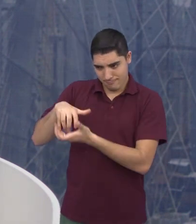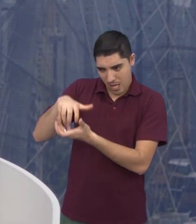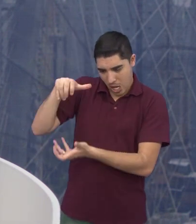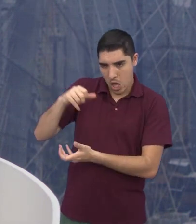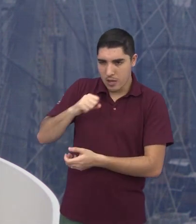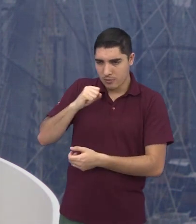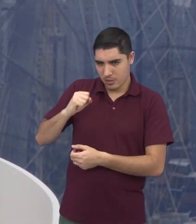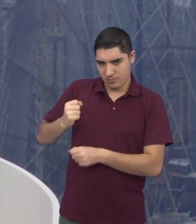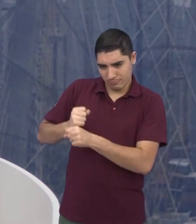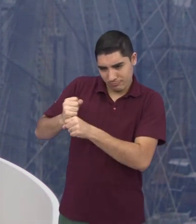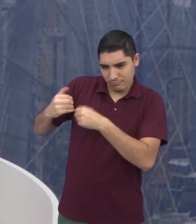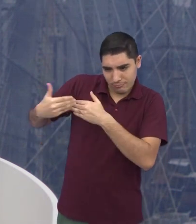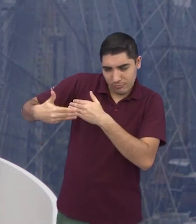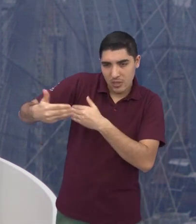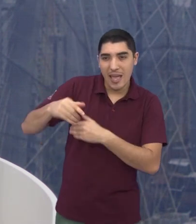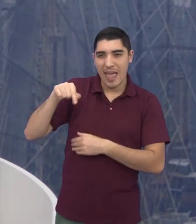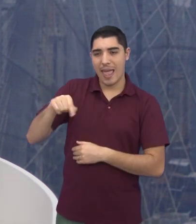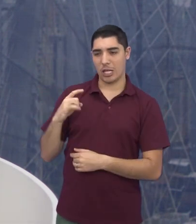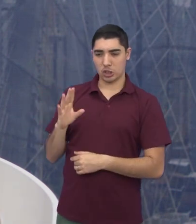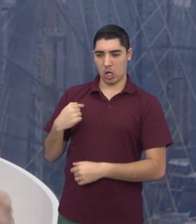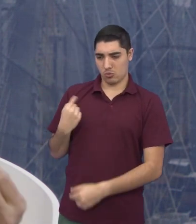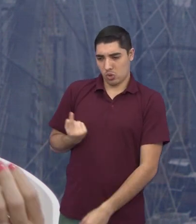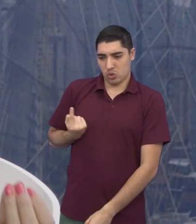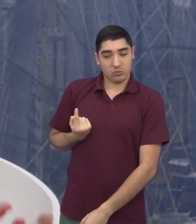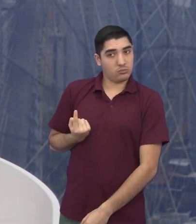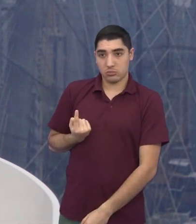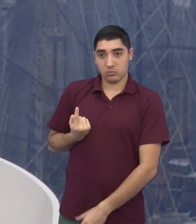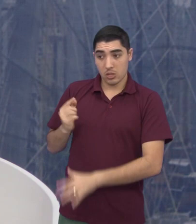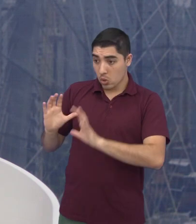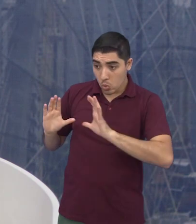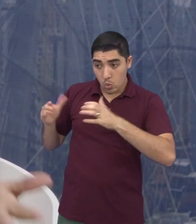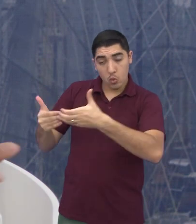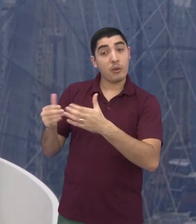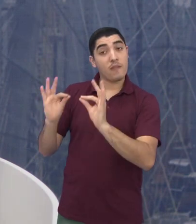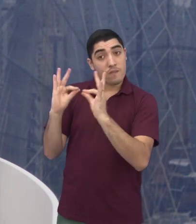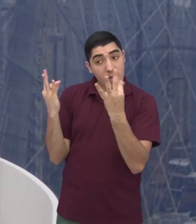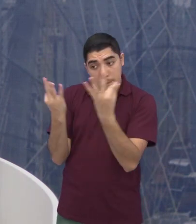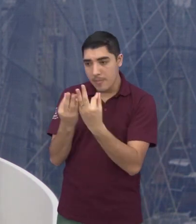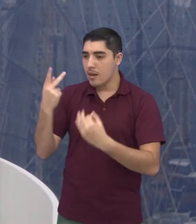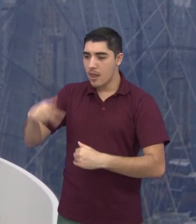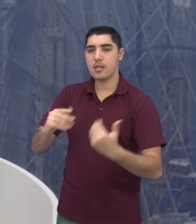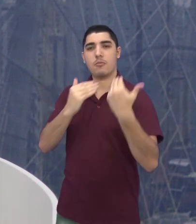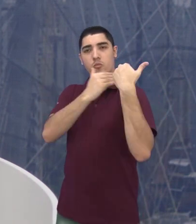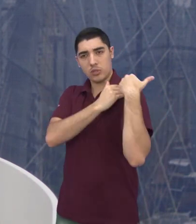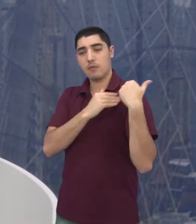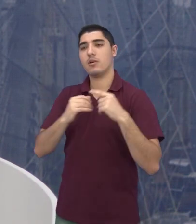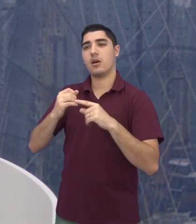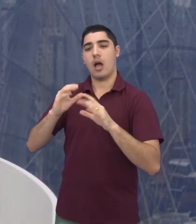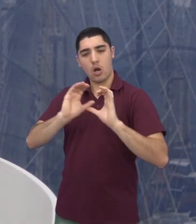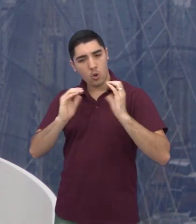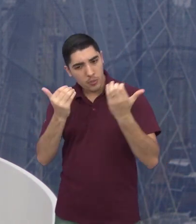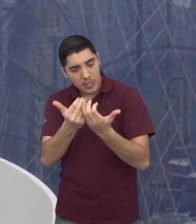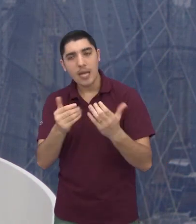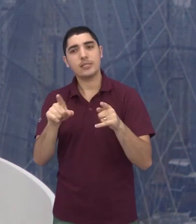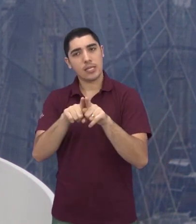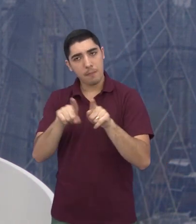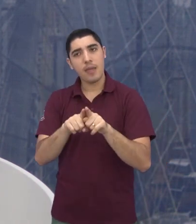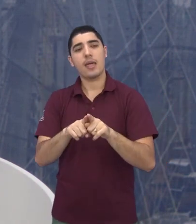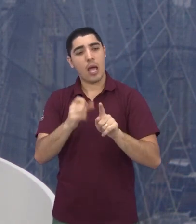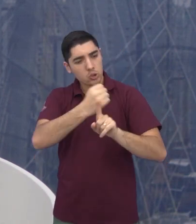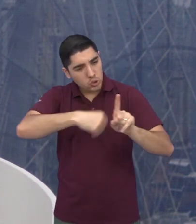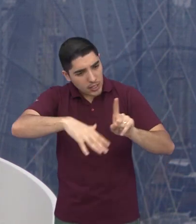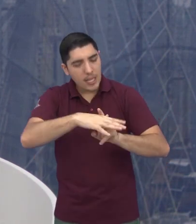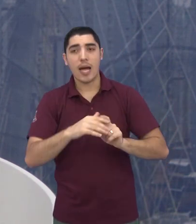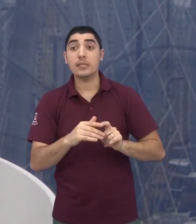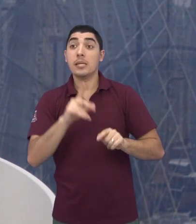é individual, ela é coletiva, né, e ela é de responsabilidade da família, da comunidade, da sociedade e, sobretudo, do